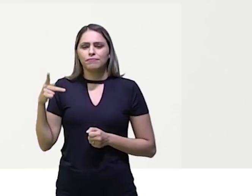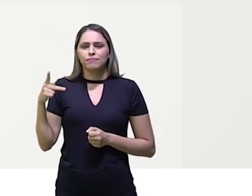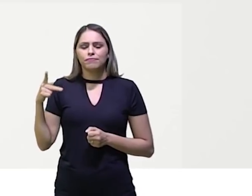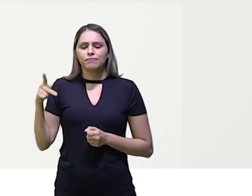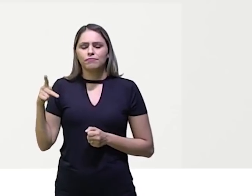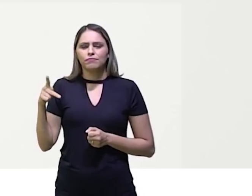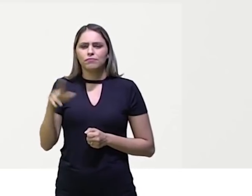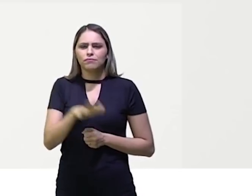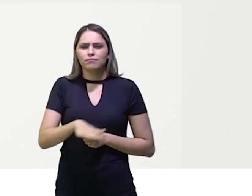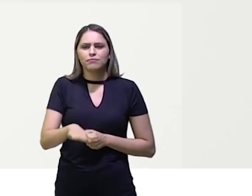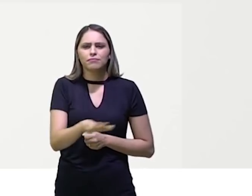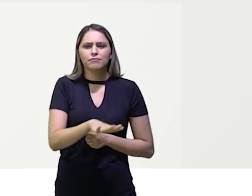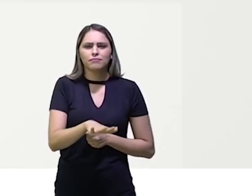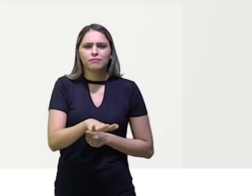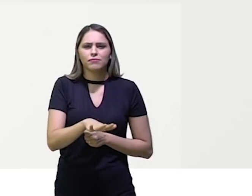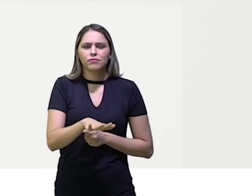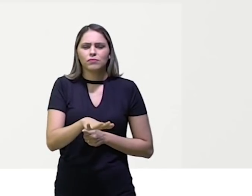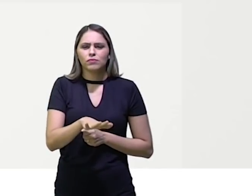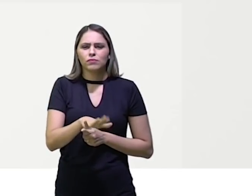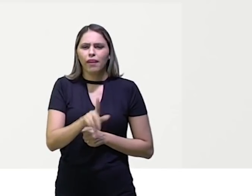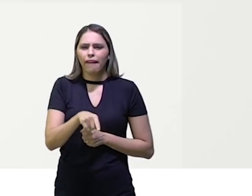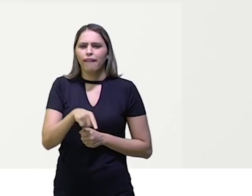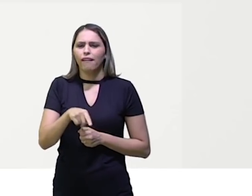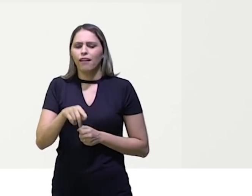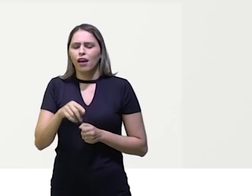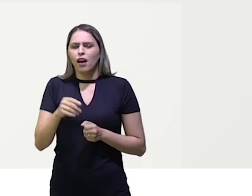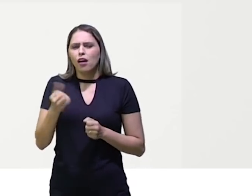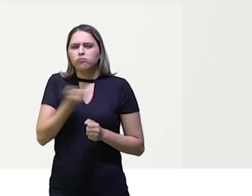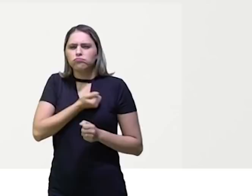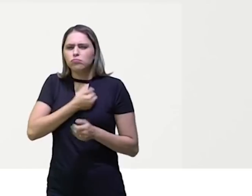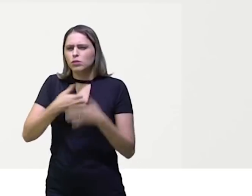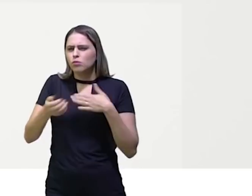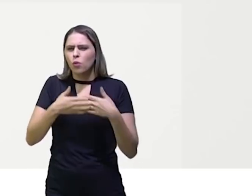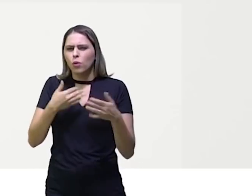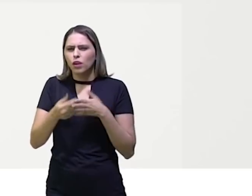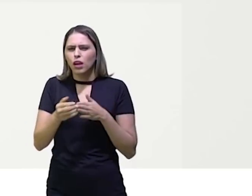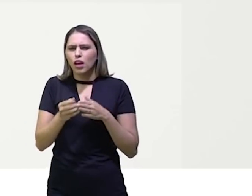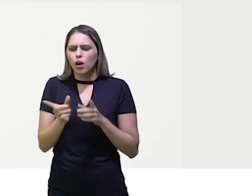os números pares, eles são os números terminados, olha, em...